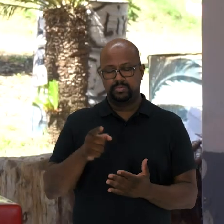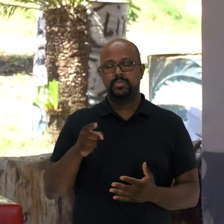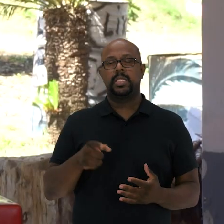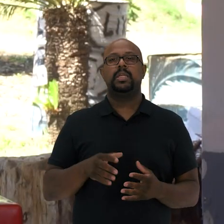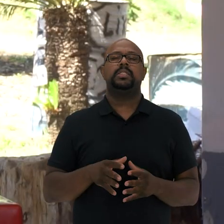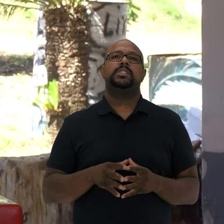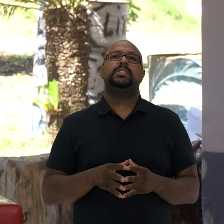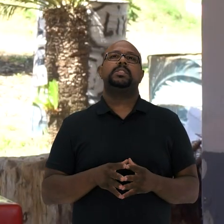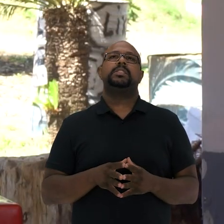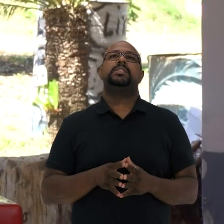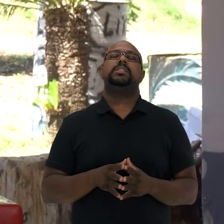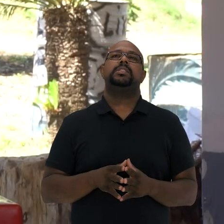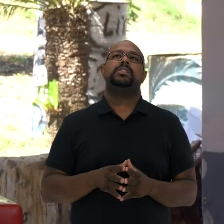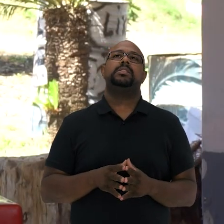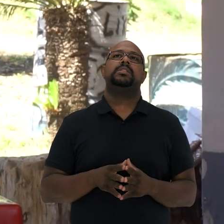né?